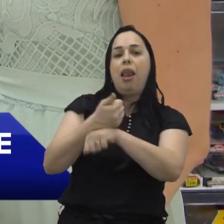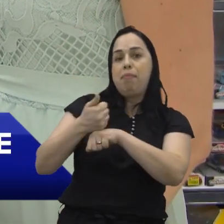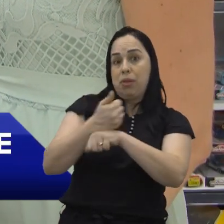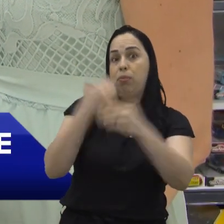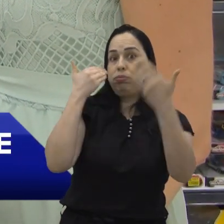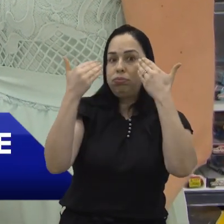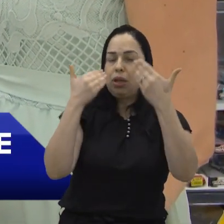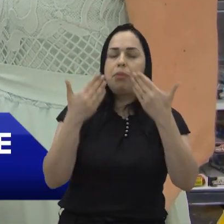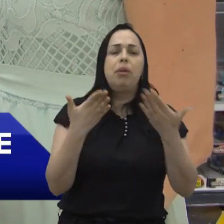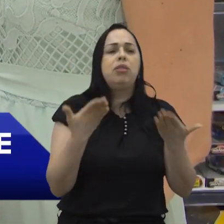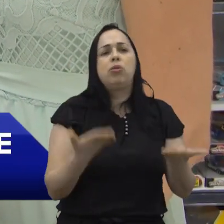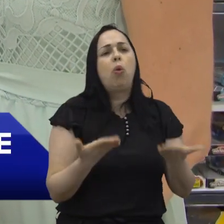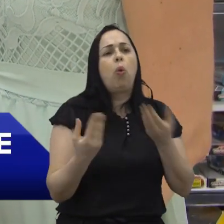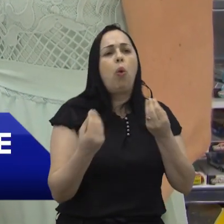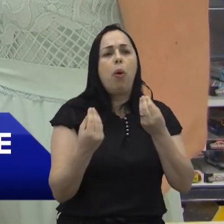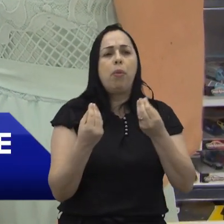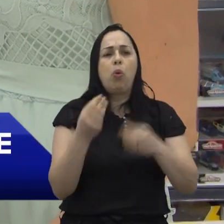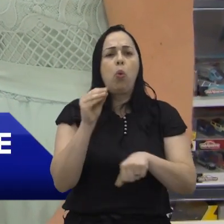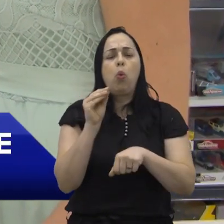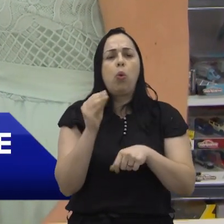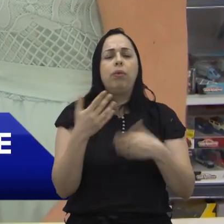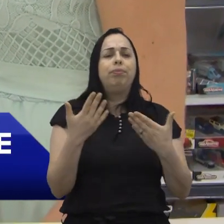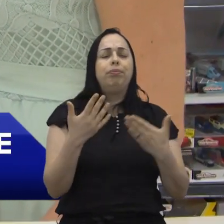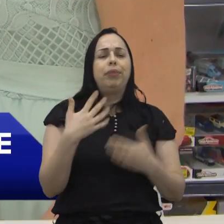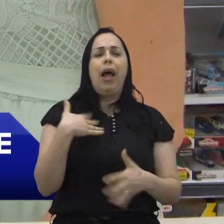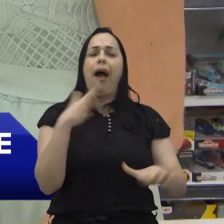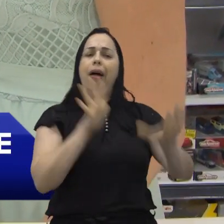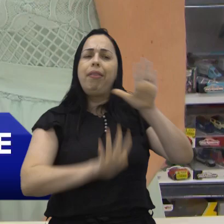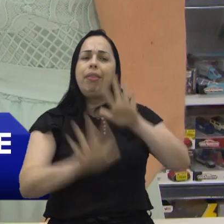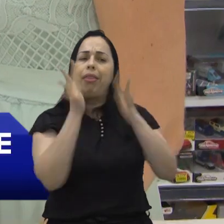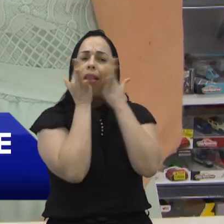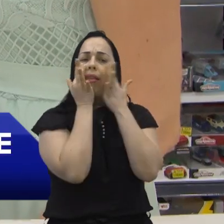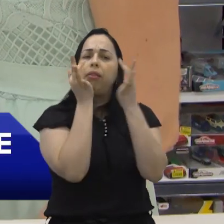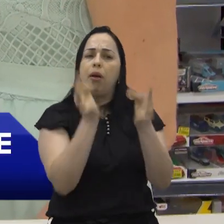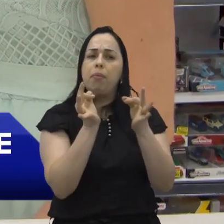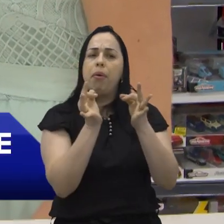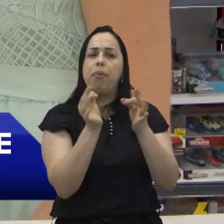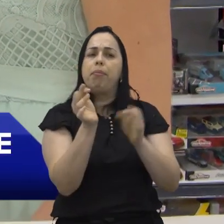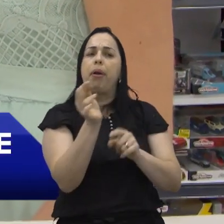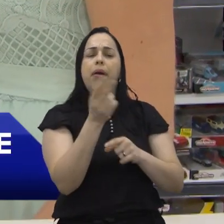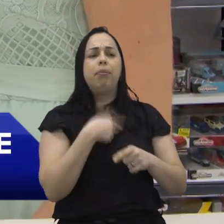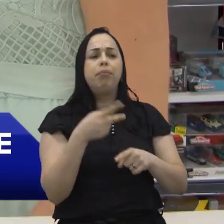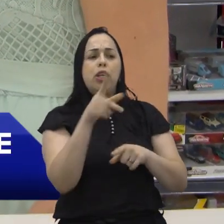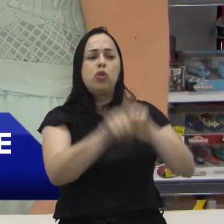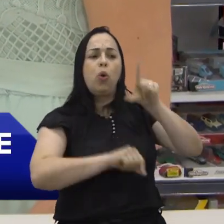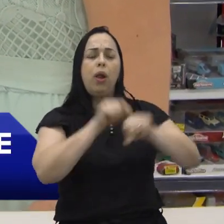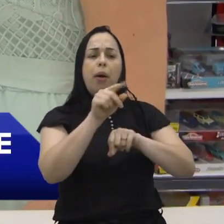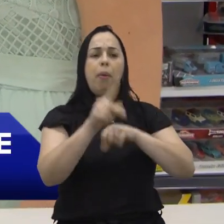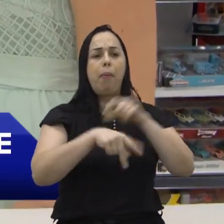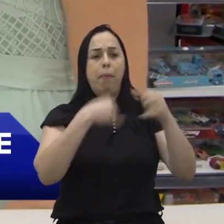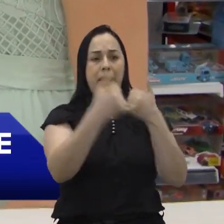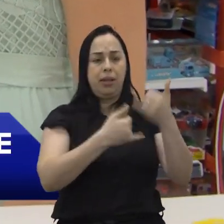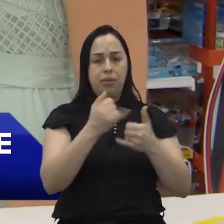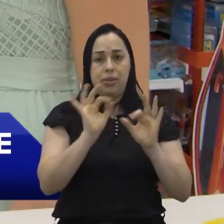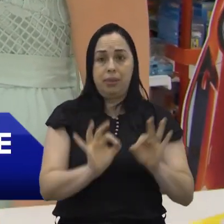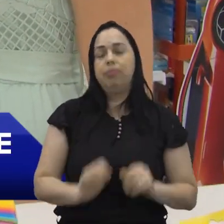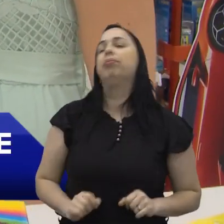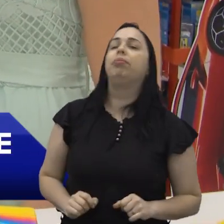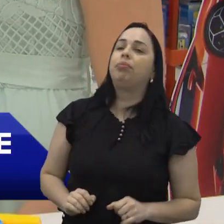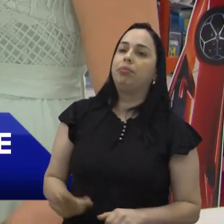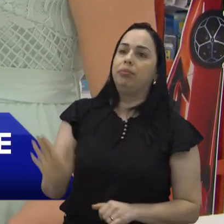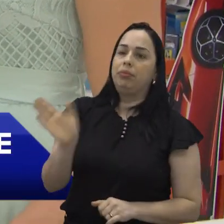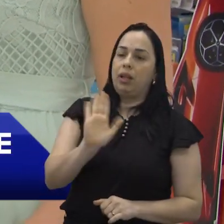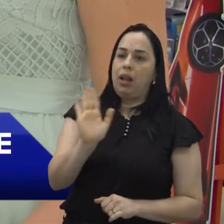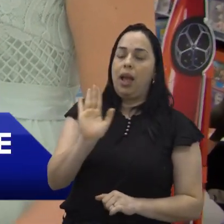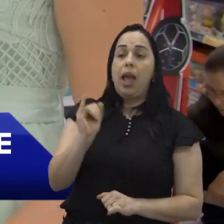bate-papo, quais são os principais cuidados que a gente tem que ter em relação a busca por um brinquedo para essa criança? Olá,